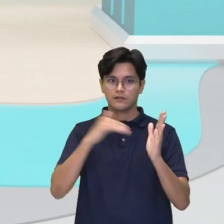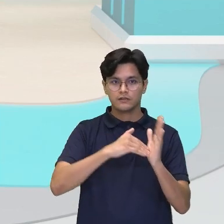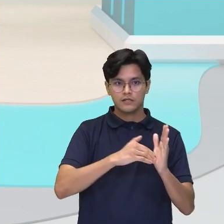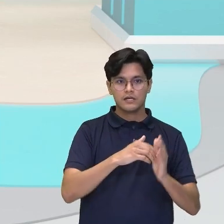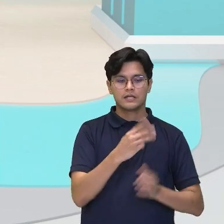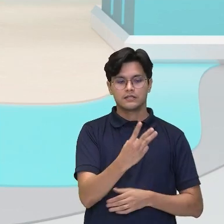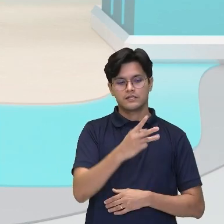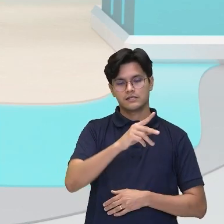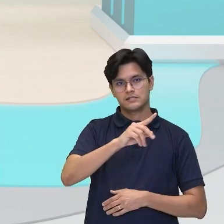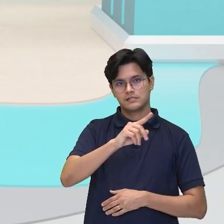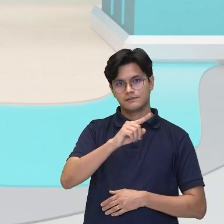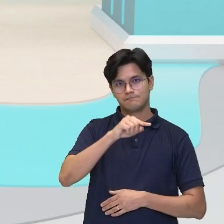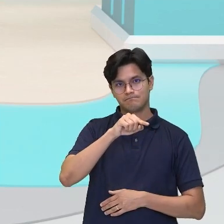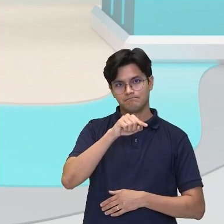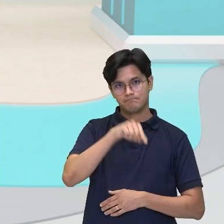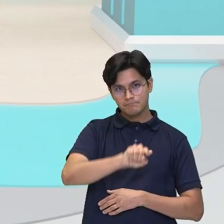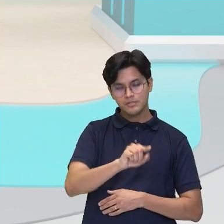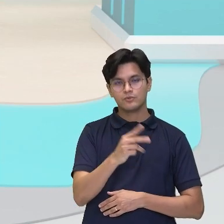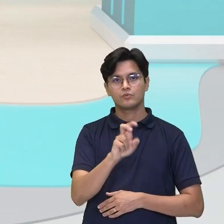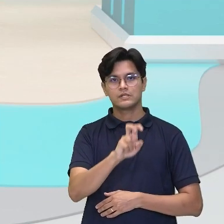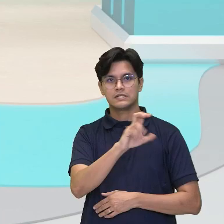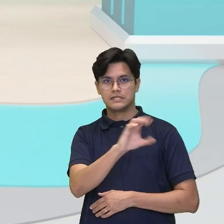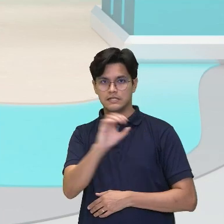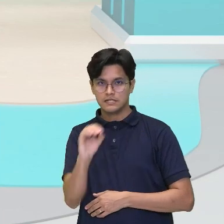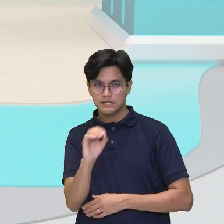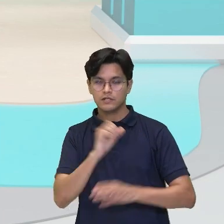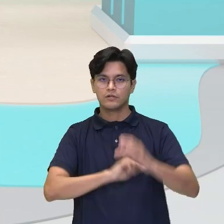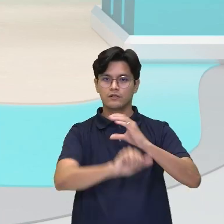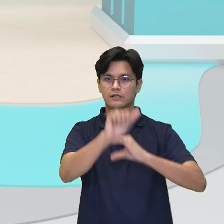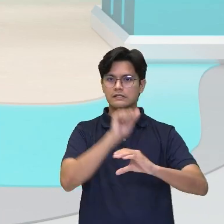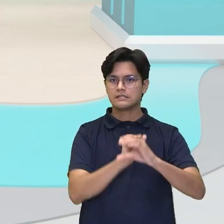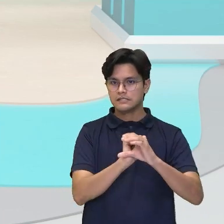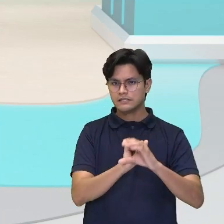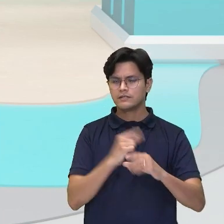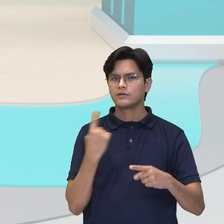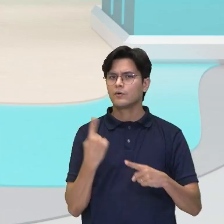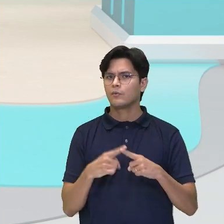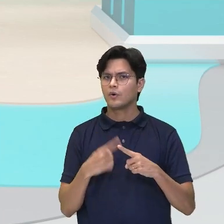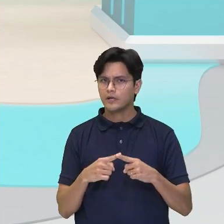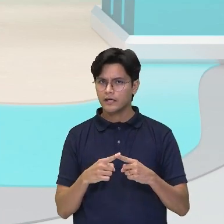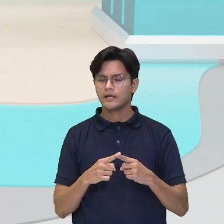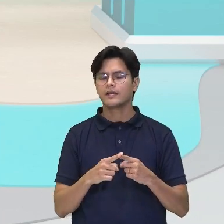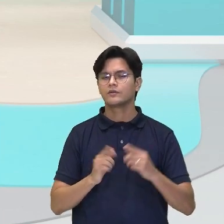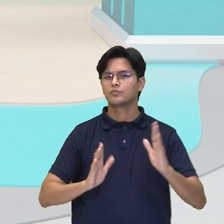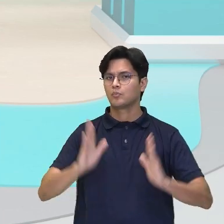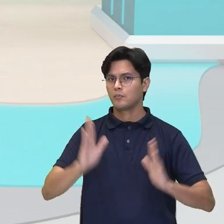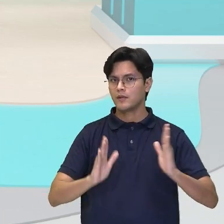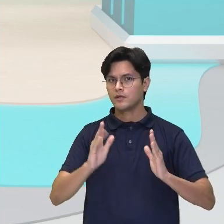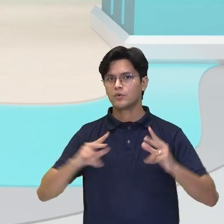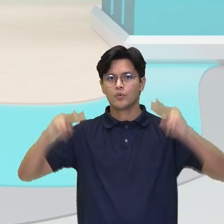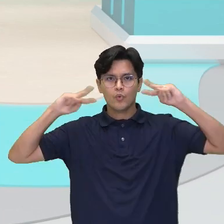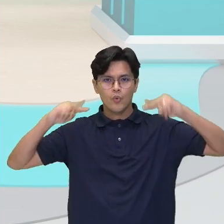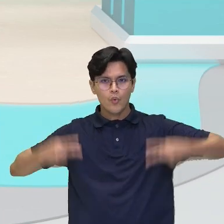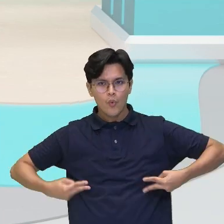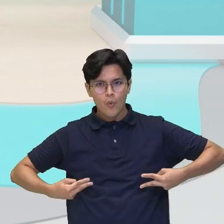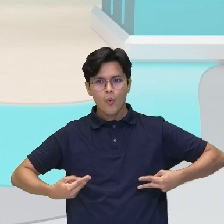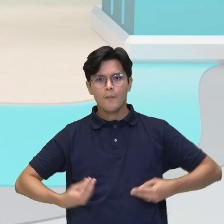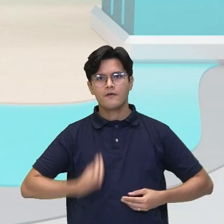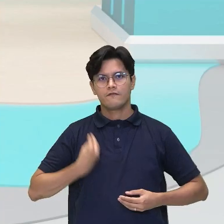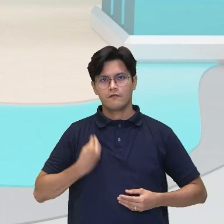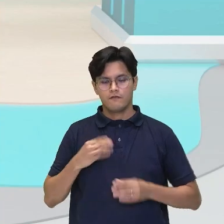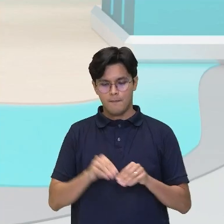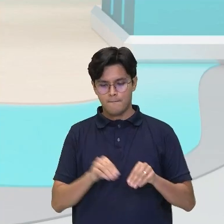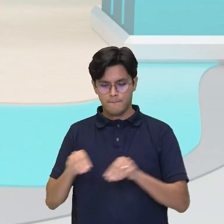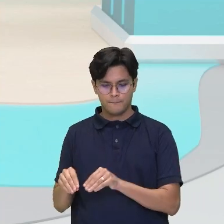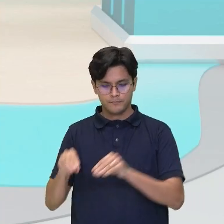Cristo. Por quê? Nesse período, o homem ele era nômade, ele vivia mudando, porque ele ainda não domesticava